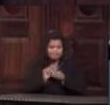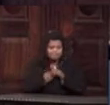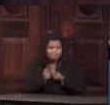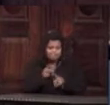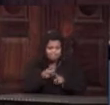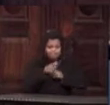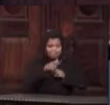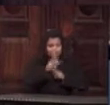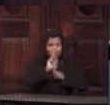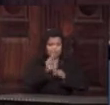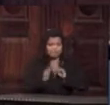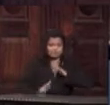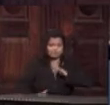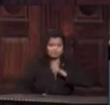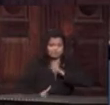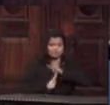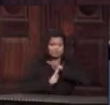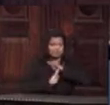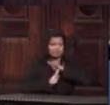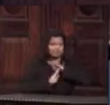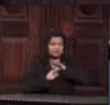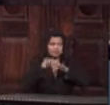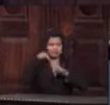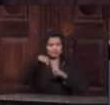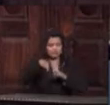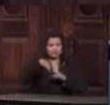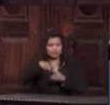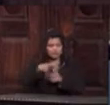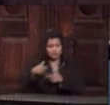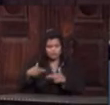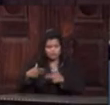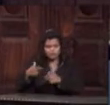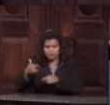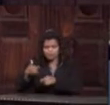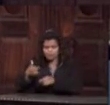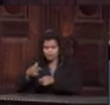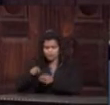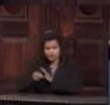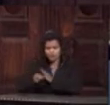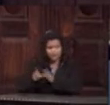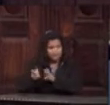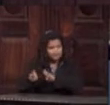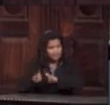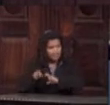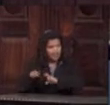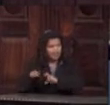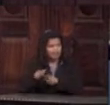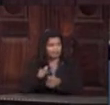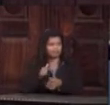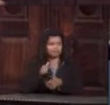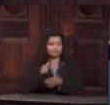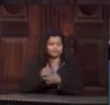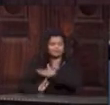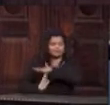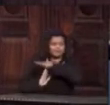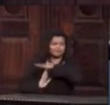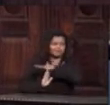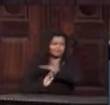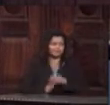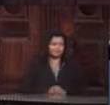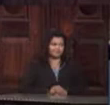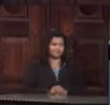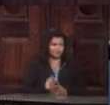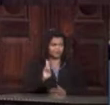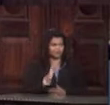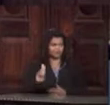multinacionais instaladas no brasil permitiu às suas matrizes no exterior ora a ditadura civil-militar o do lobby